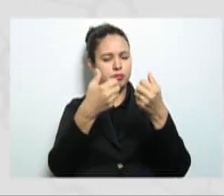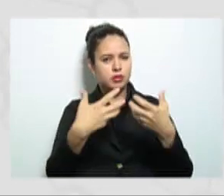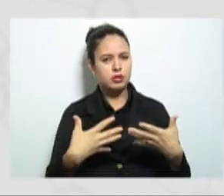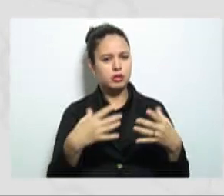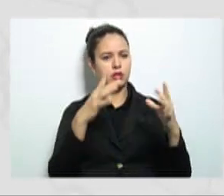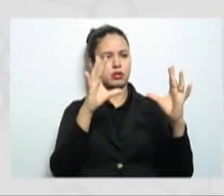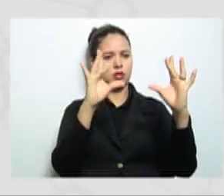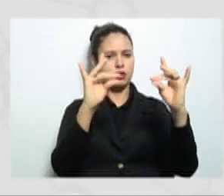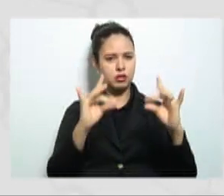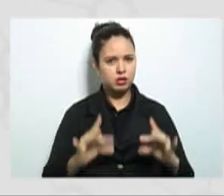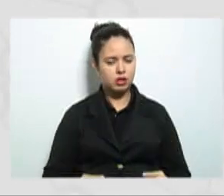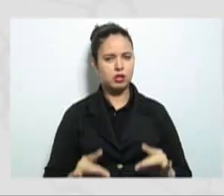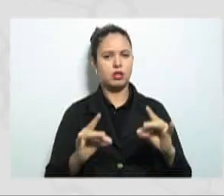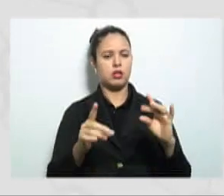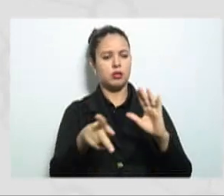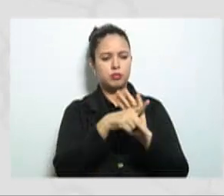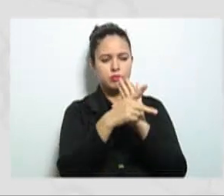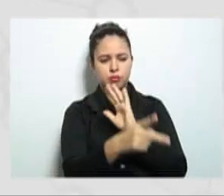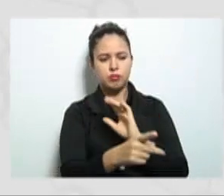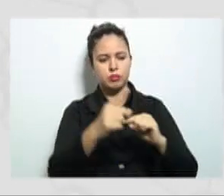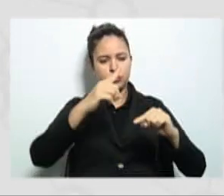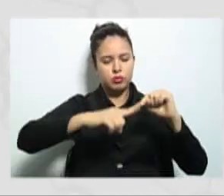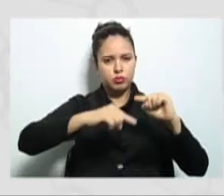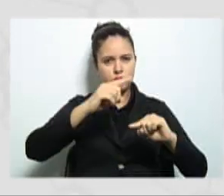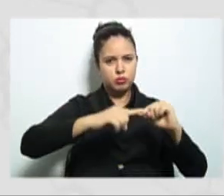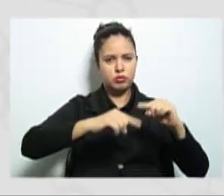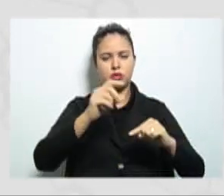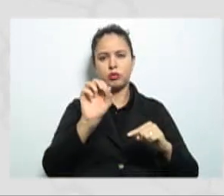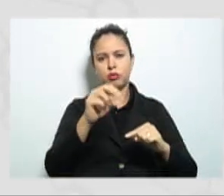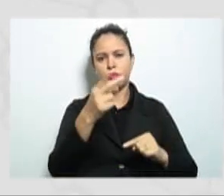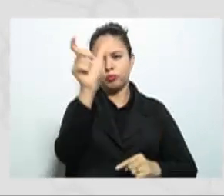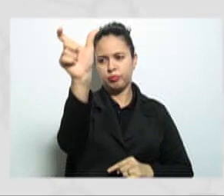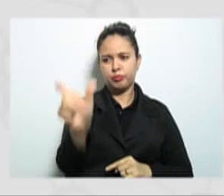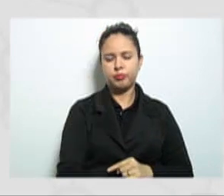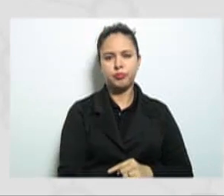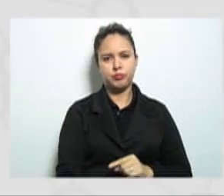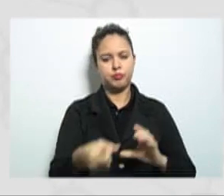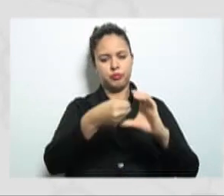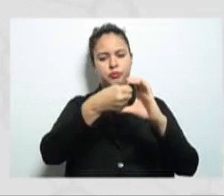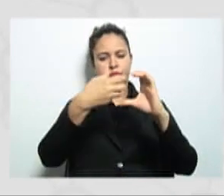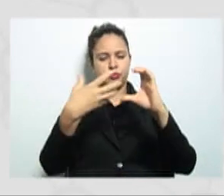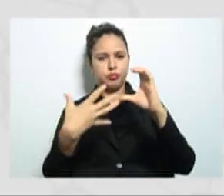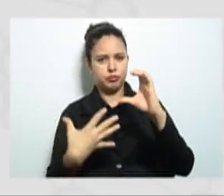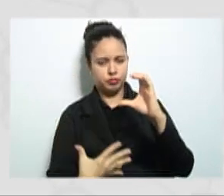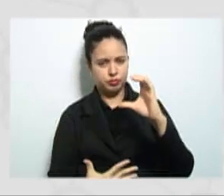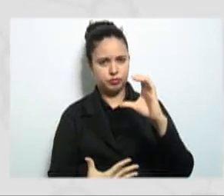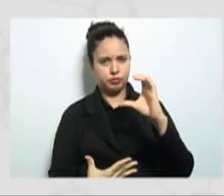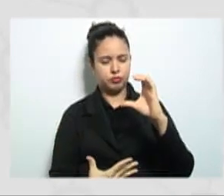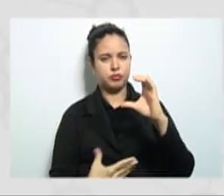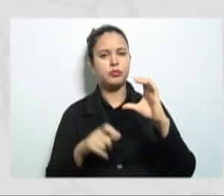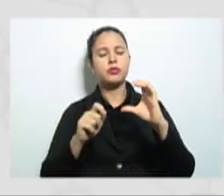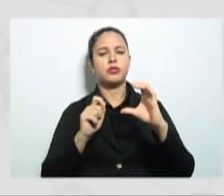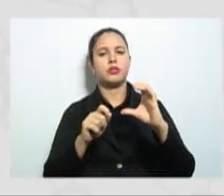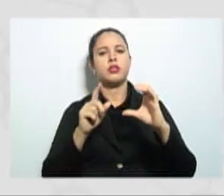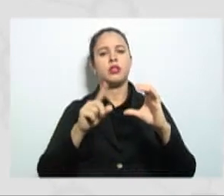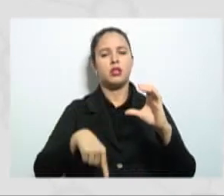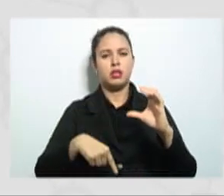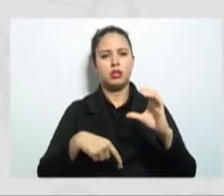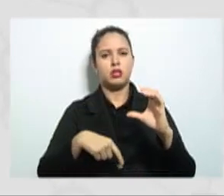uma foto, uma descrição, né? Uma característica da descrição é a adjetivação,